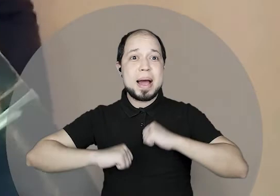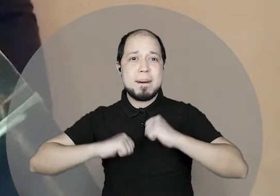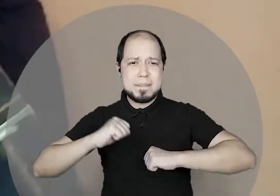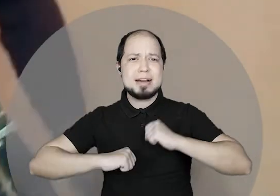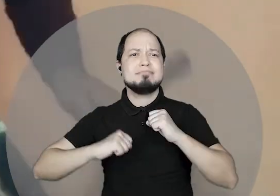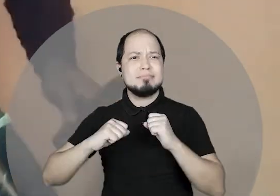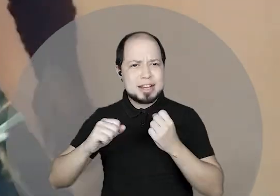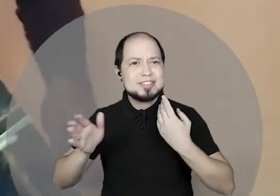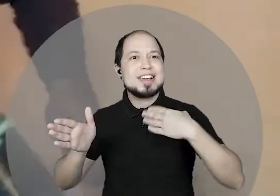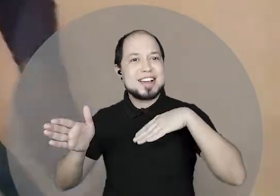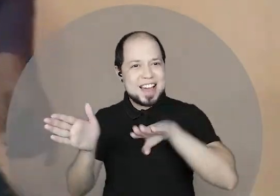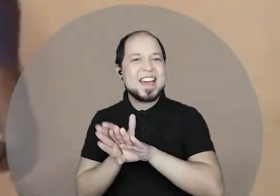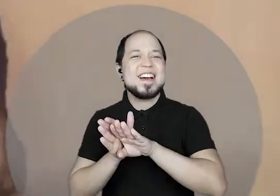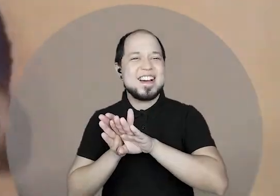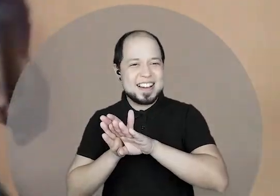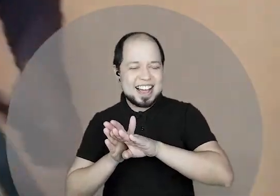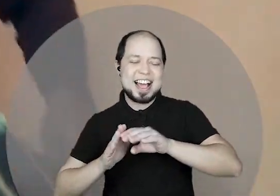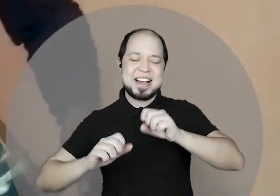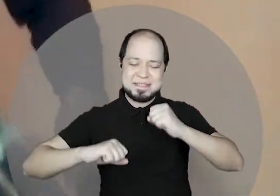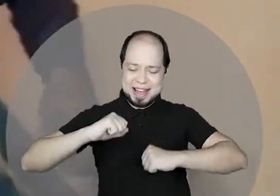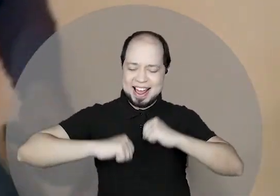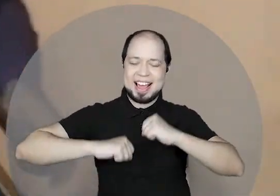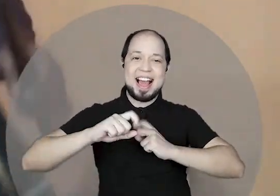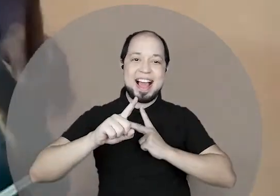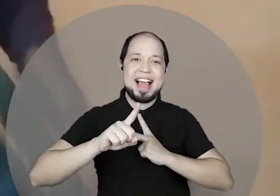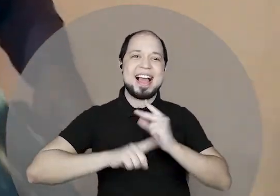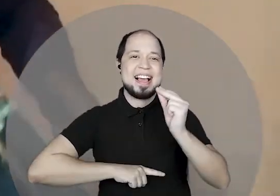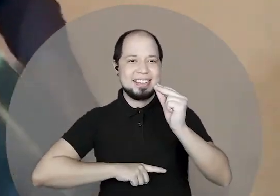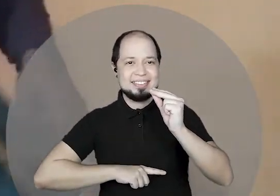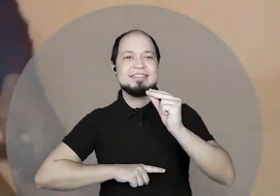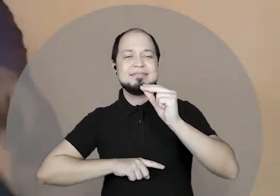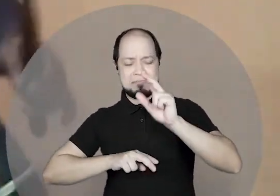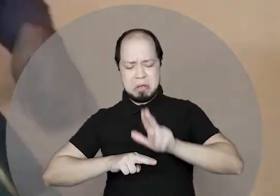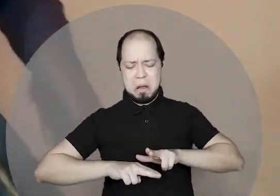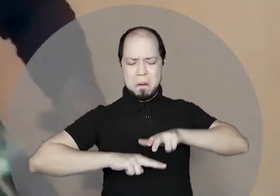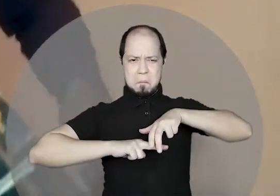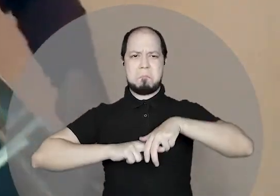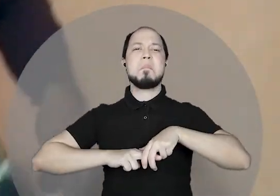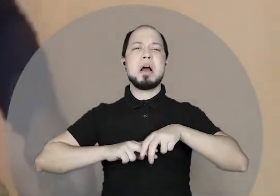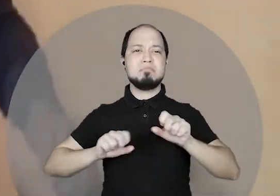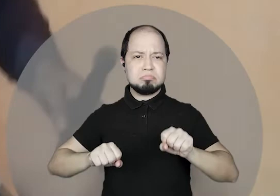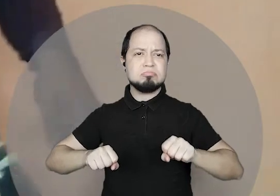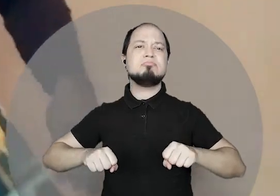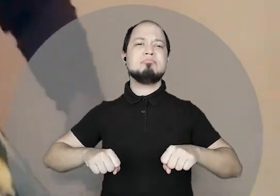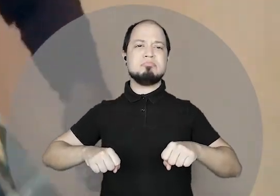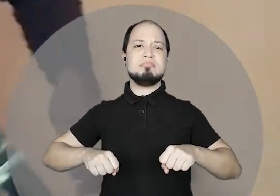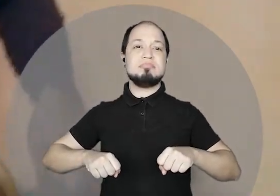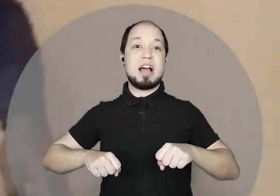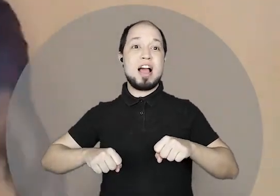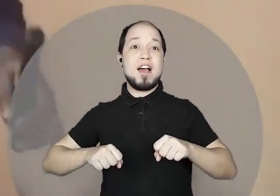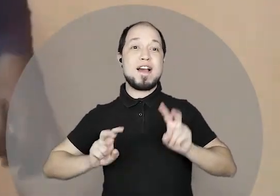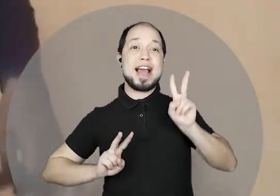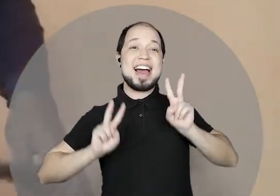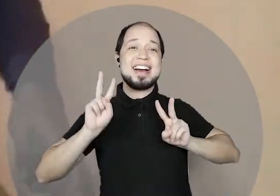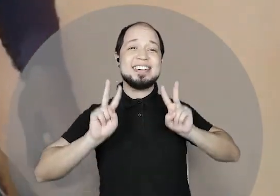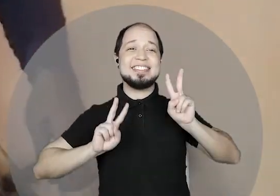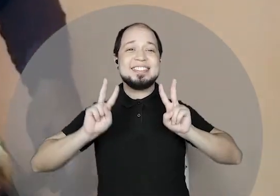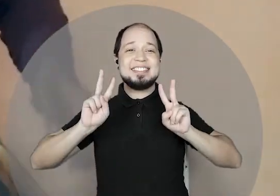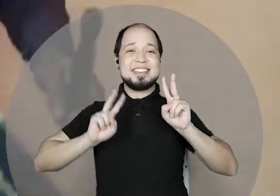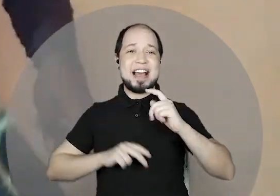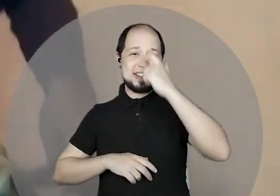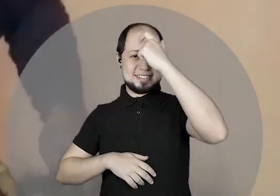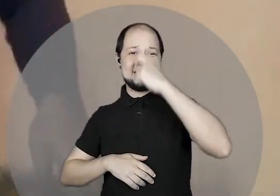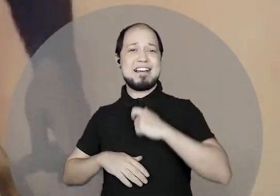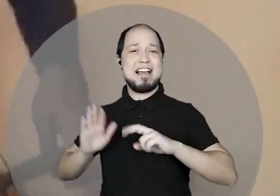maracatu, maracatu chegou, maracatu, maracatu, maracatu venceu, maracatu, maracatu no trono se sentou. Aí chegou o carnaval, maracatu